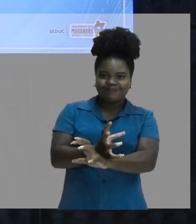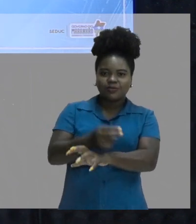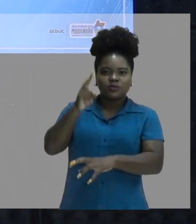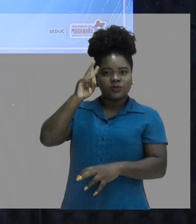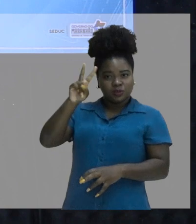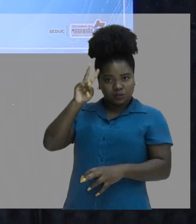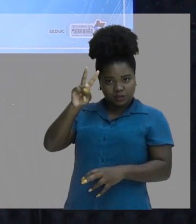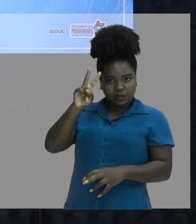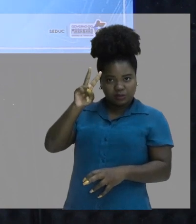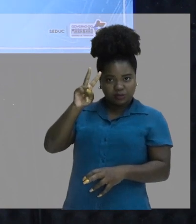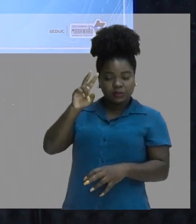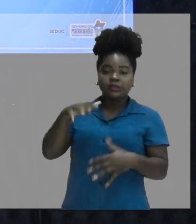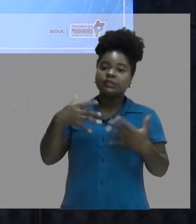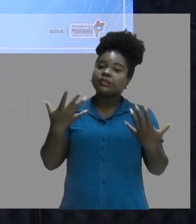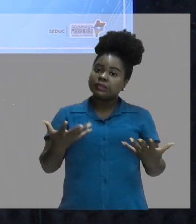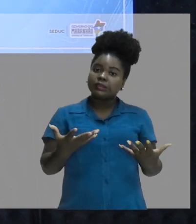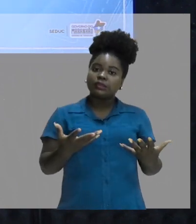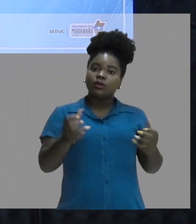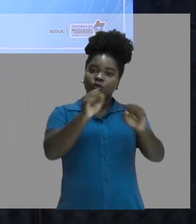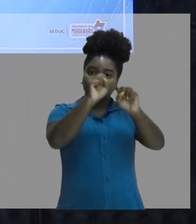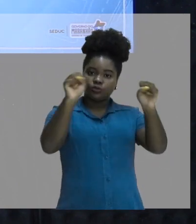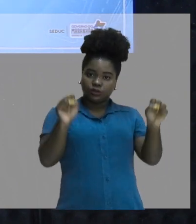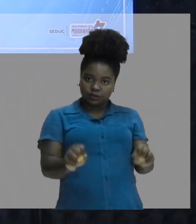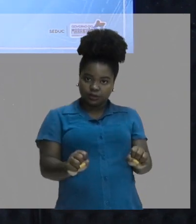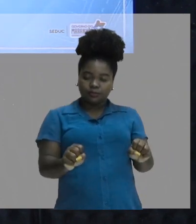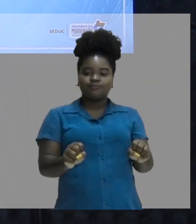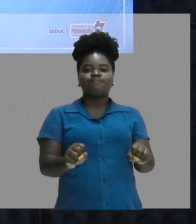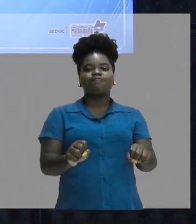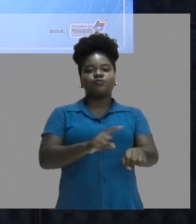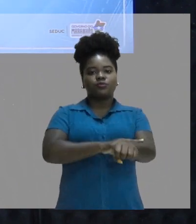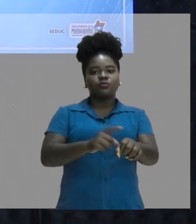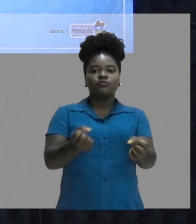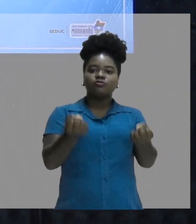600 músculos. E quais são as funções desse músculo?